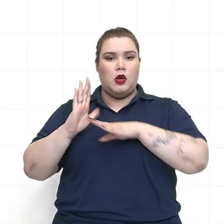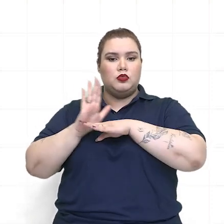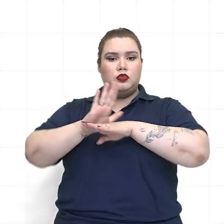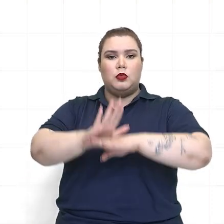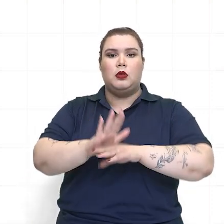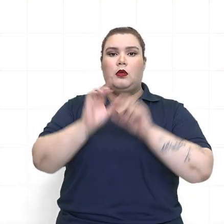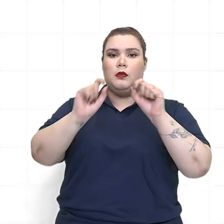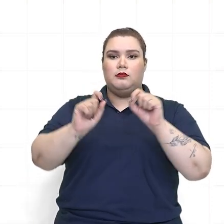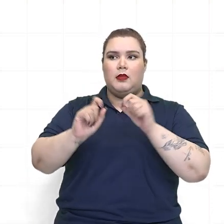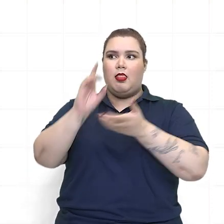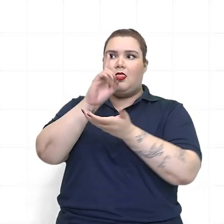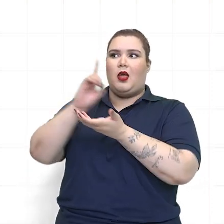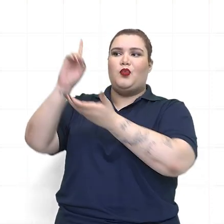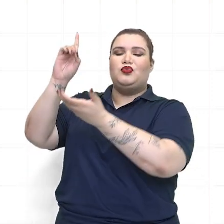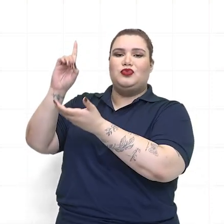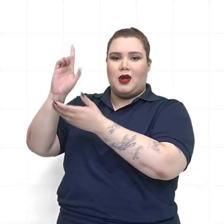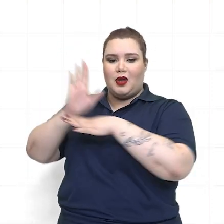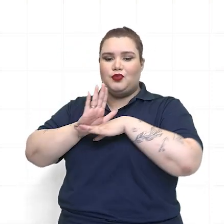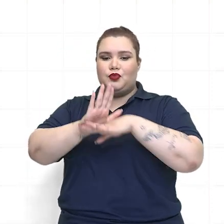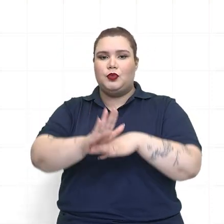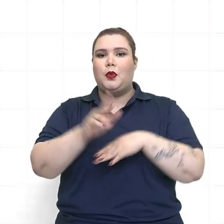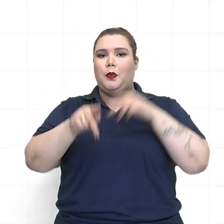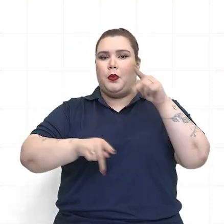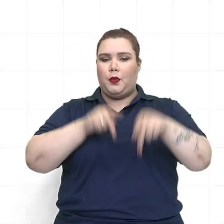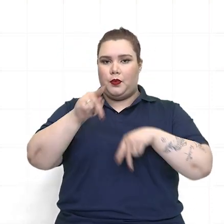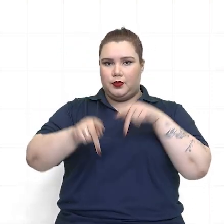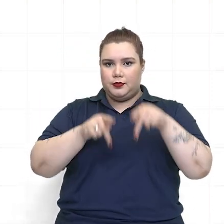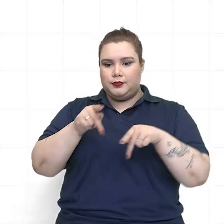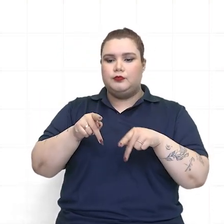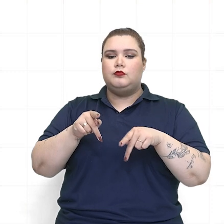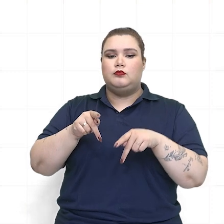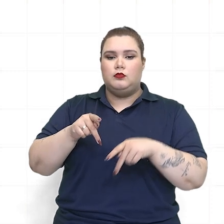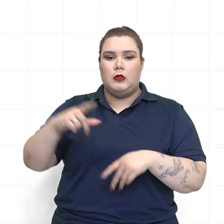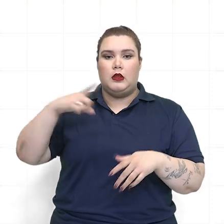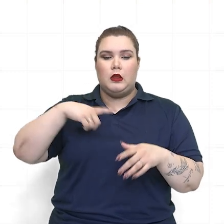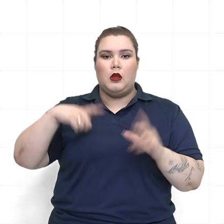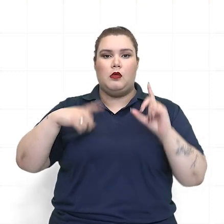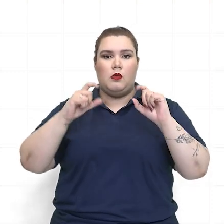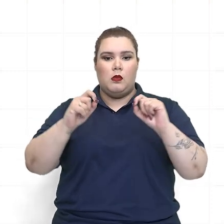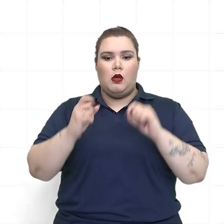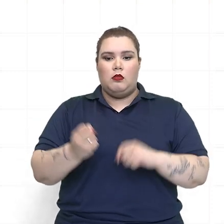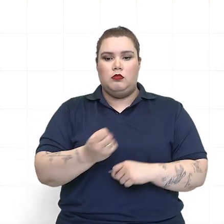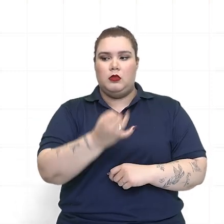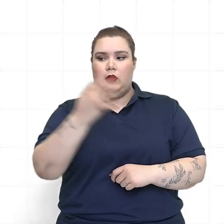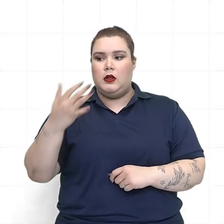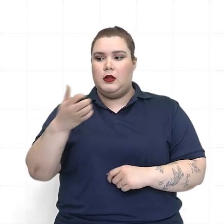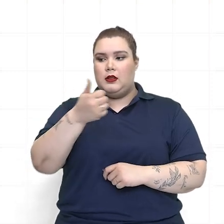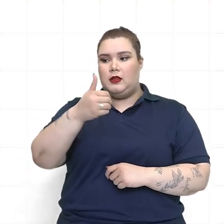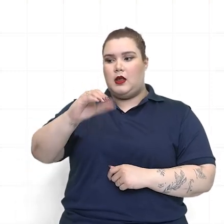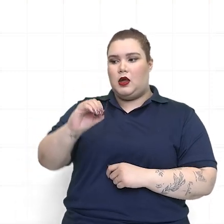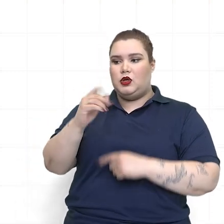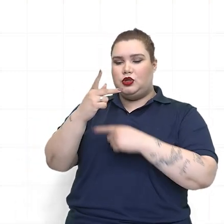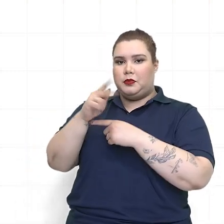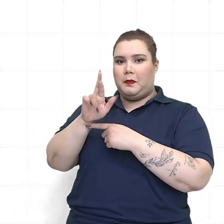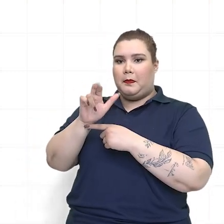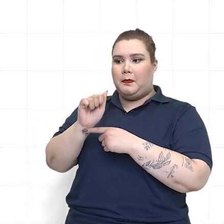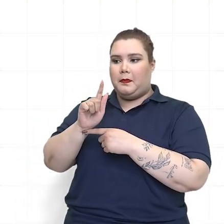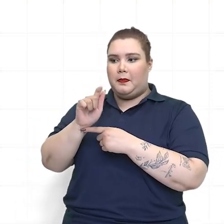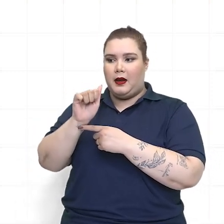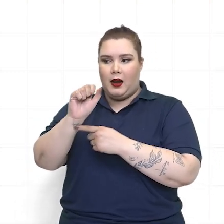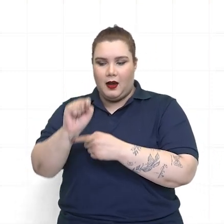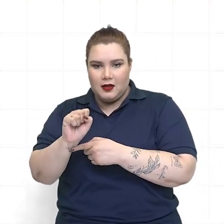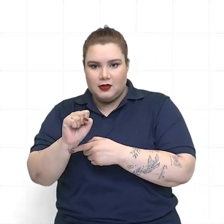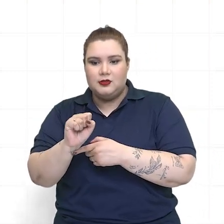quem? De Deus. Foram enviadas 10 pragas ao Egito, até que o